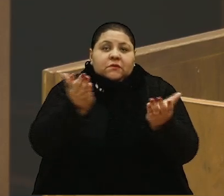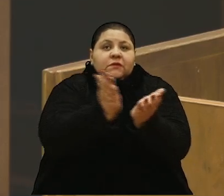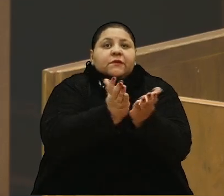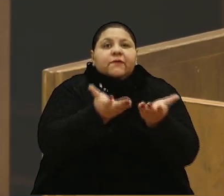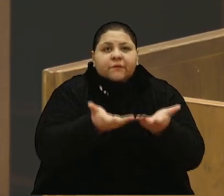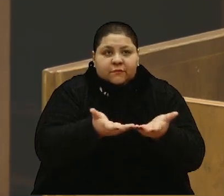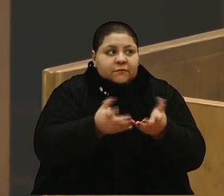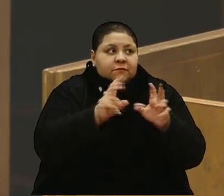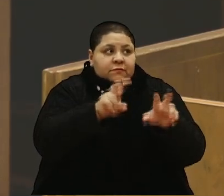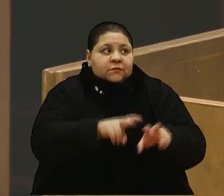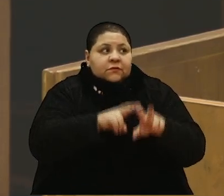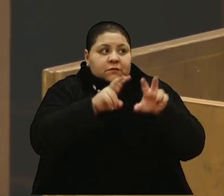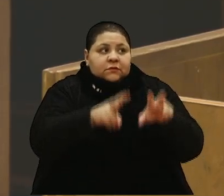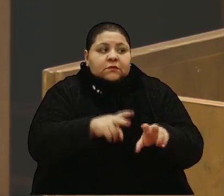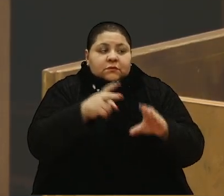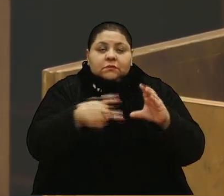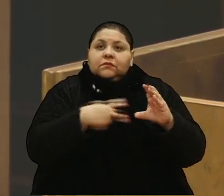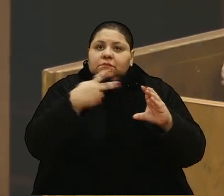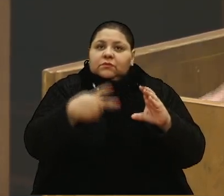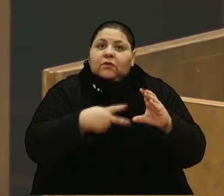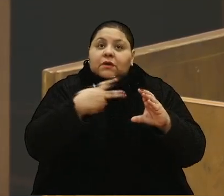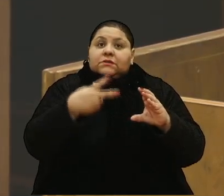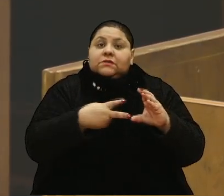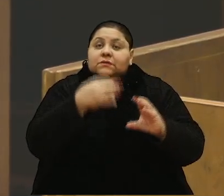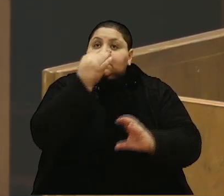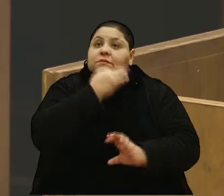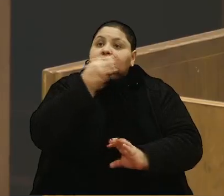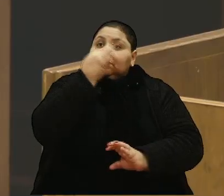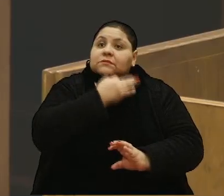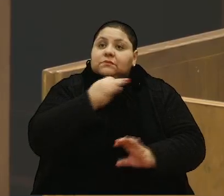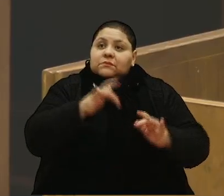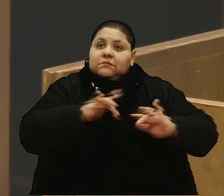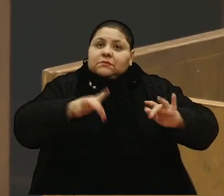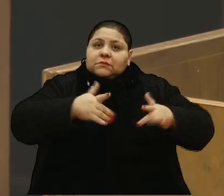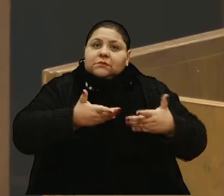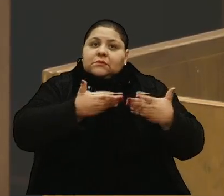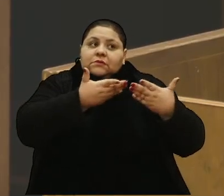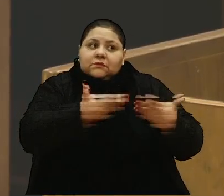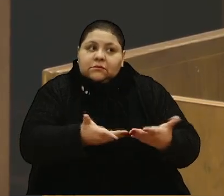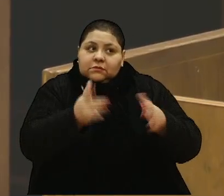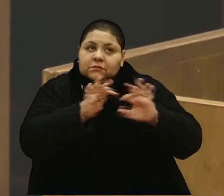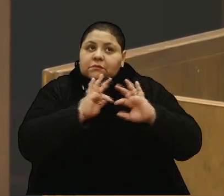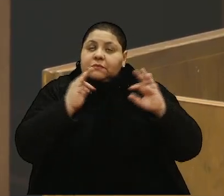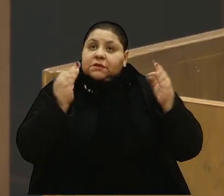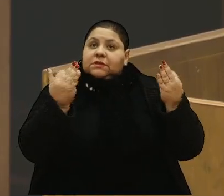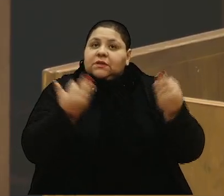da Agricultura da Câmara de Vereadores de Caxias do Sul se solidariza então com a família